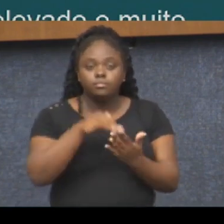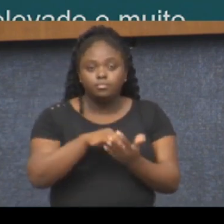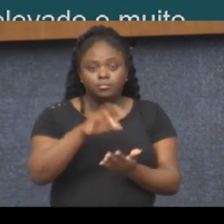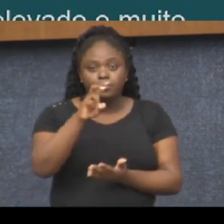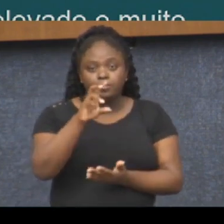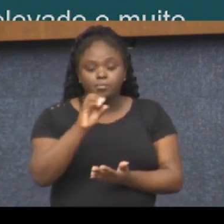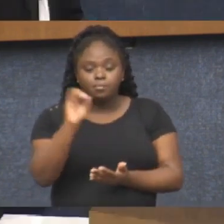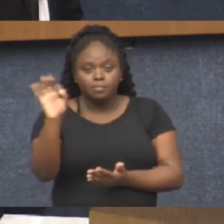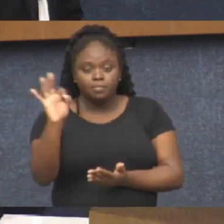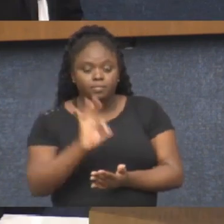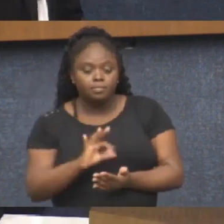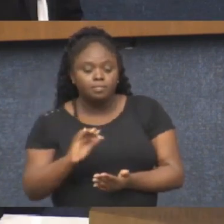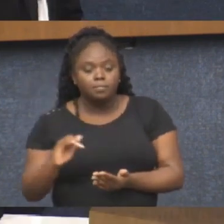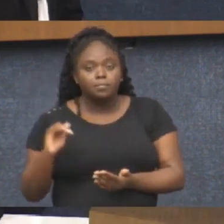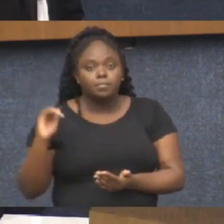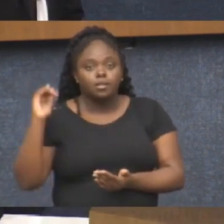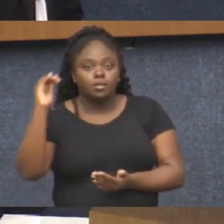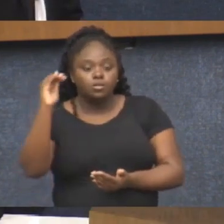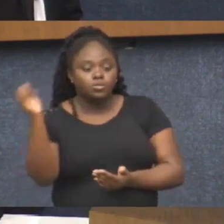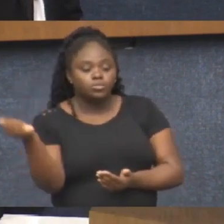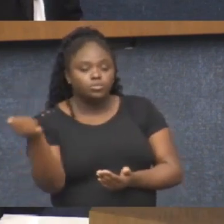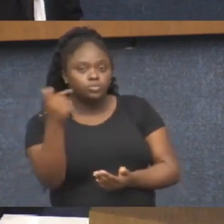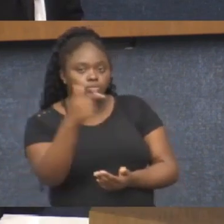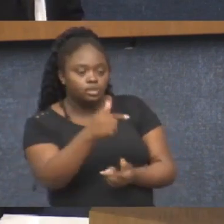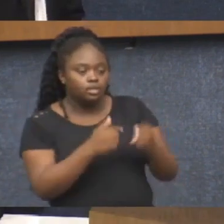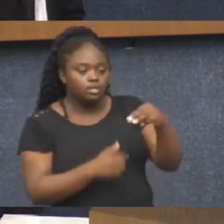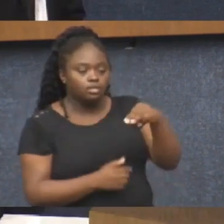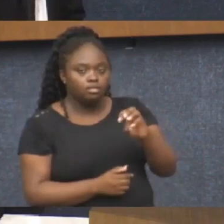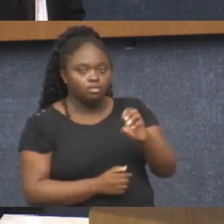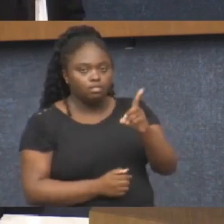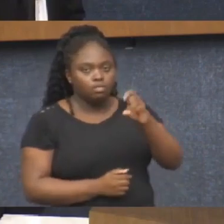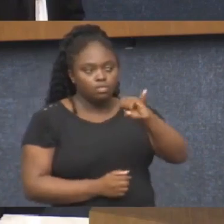a 50% maior do que no médio risco.